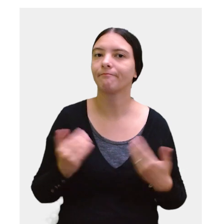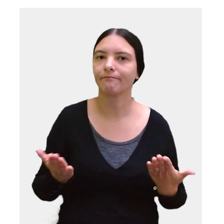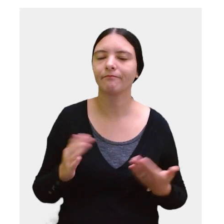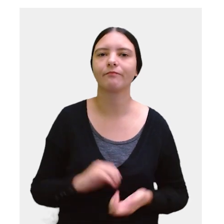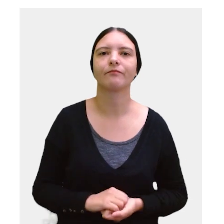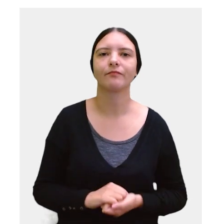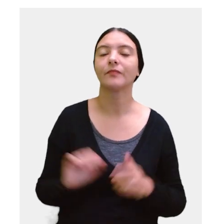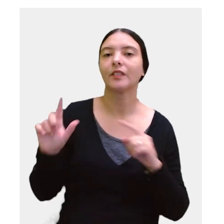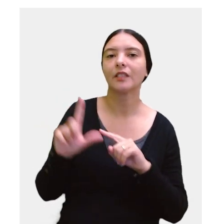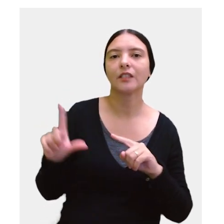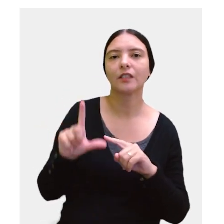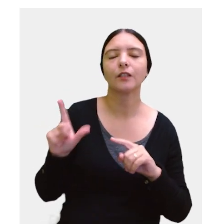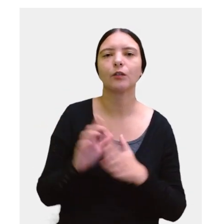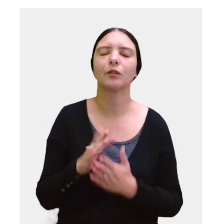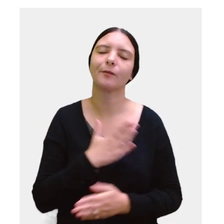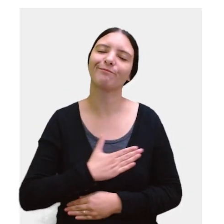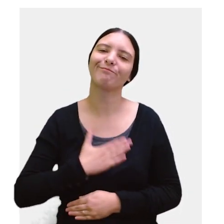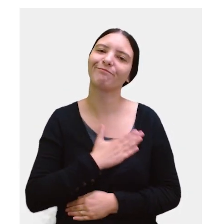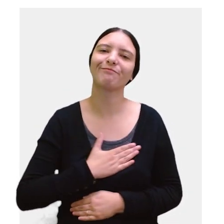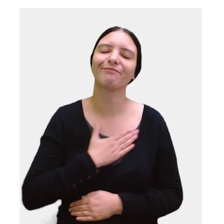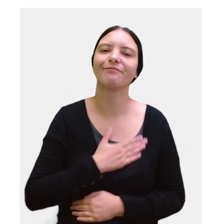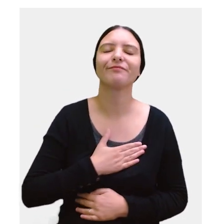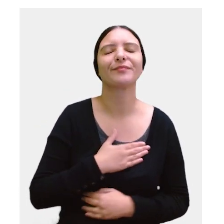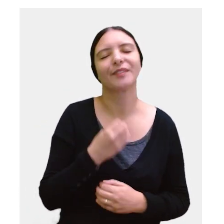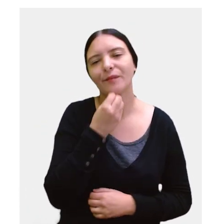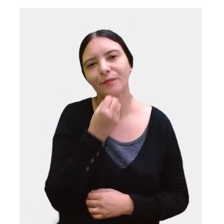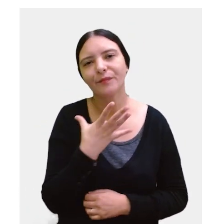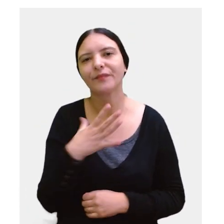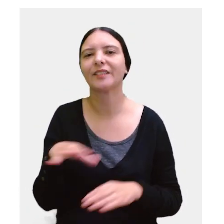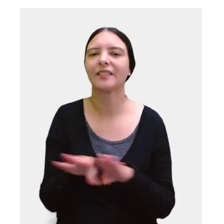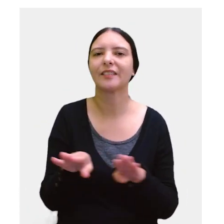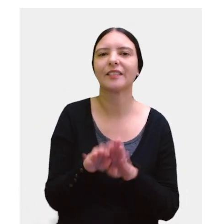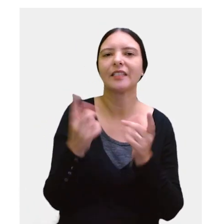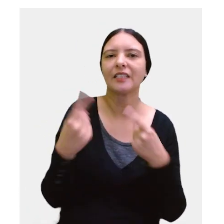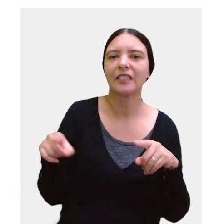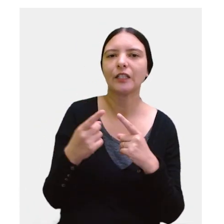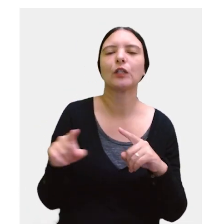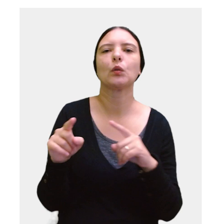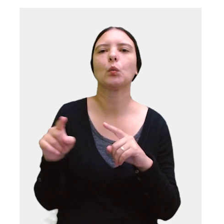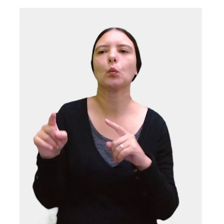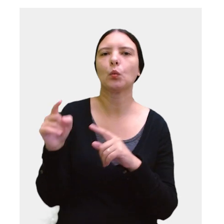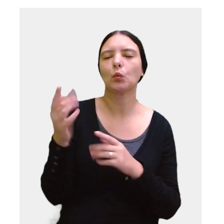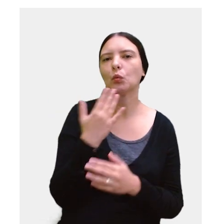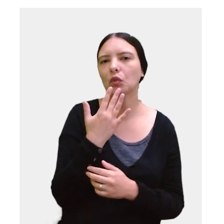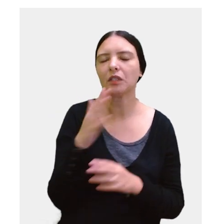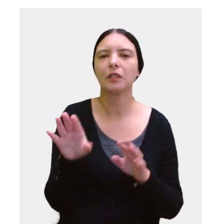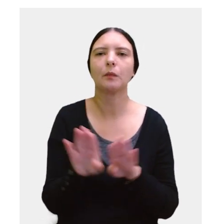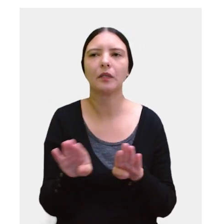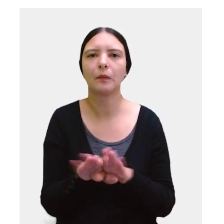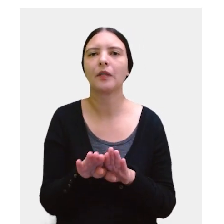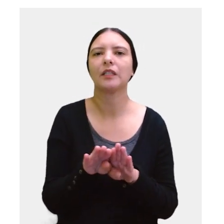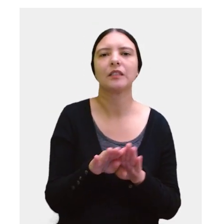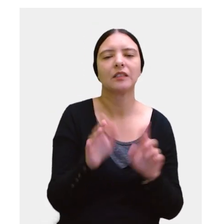Enfim, literatura, sendo prazerosa, em alguma medida é prazeroso ter o hino do clube, ver a série,